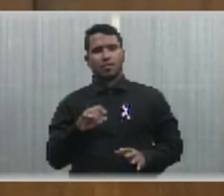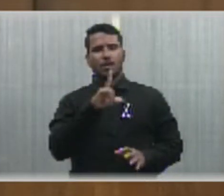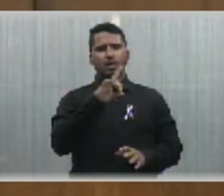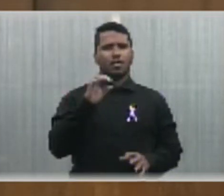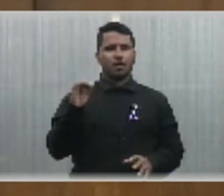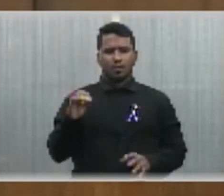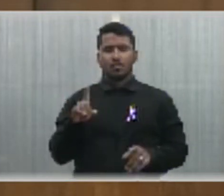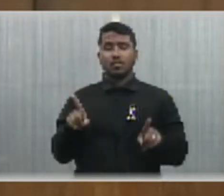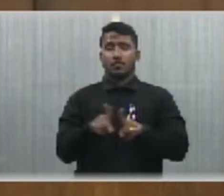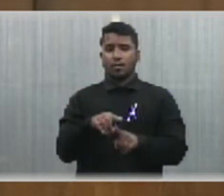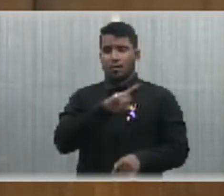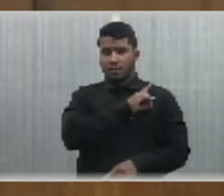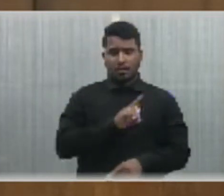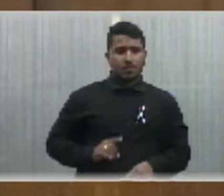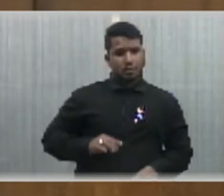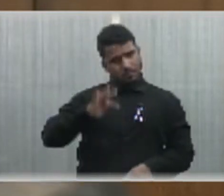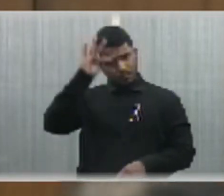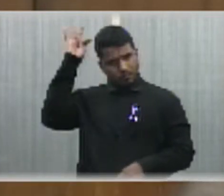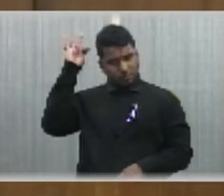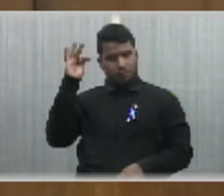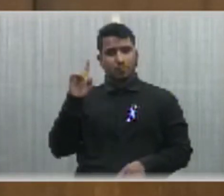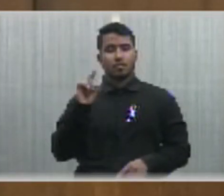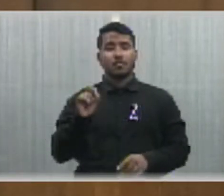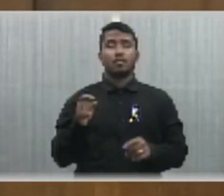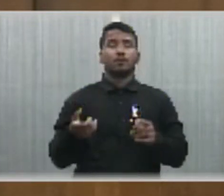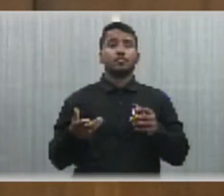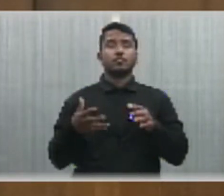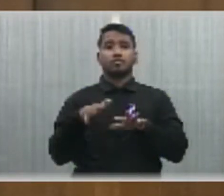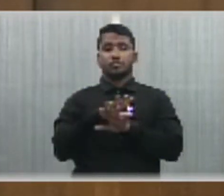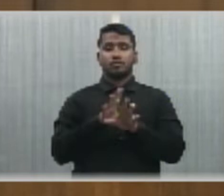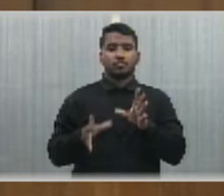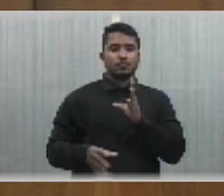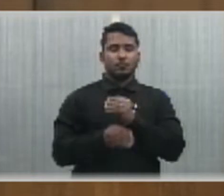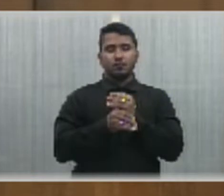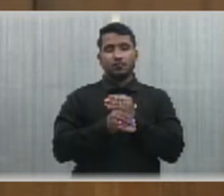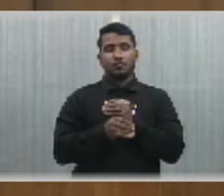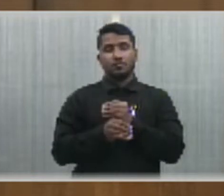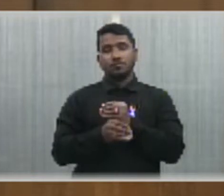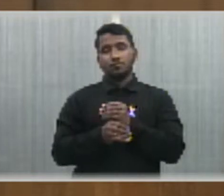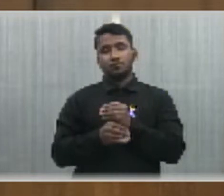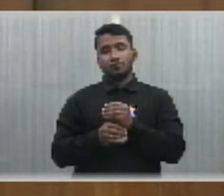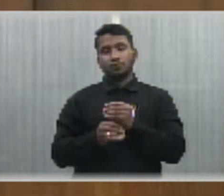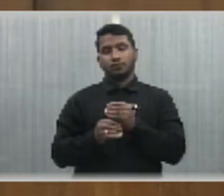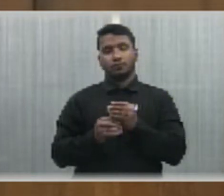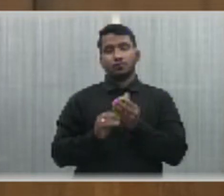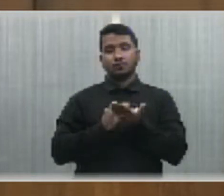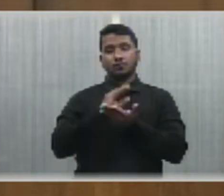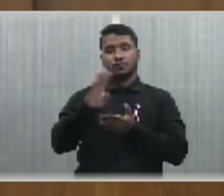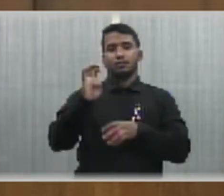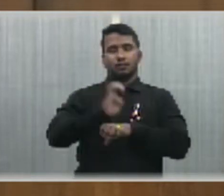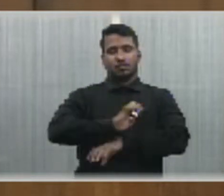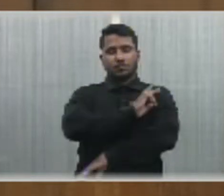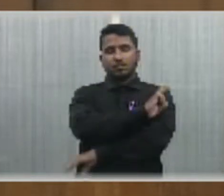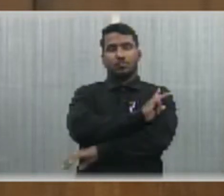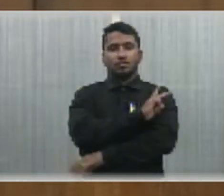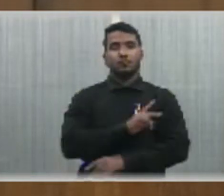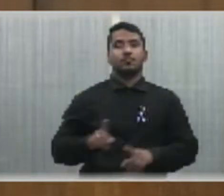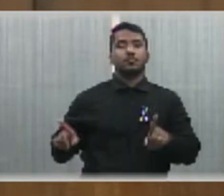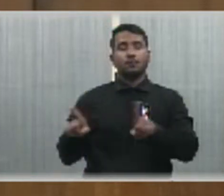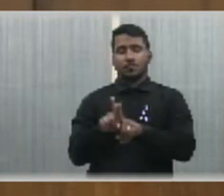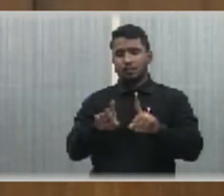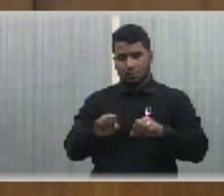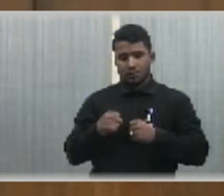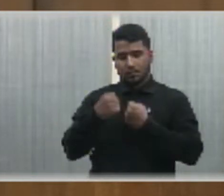deputado Temístocles Filho, pela inclusão da emenda de bancada no orçamento do Estado e